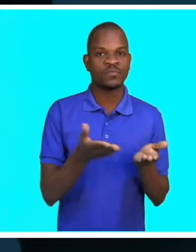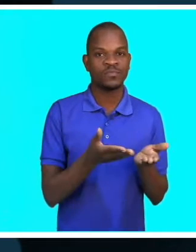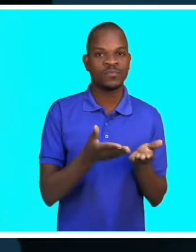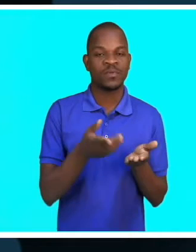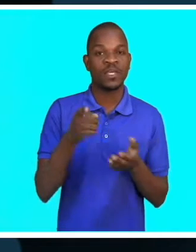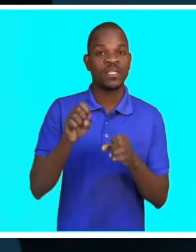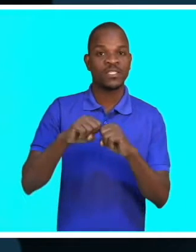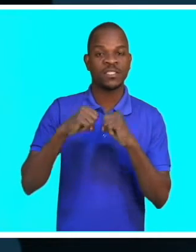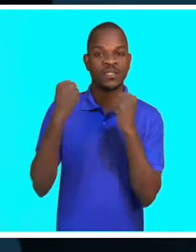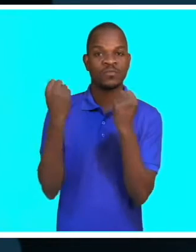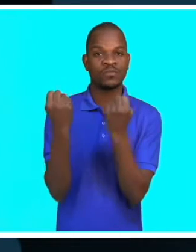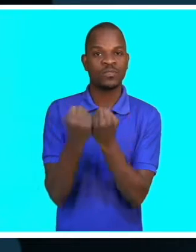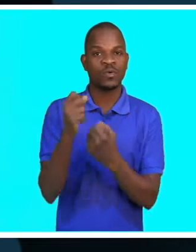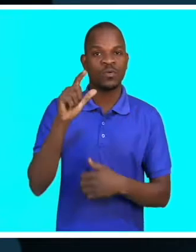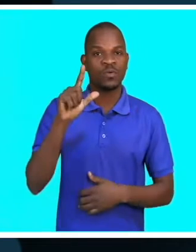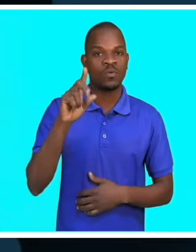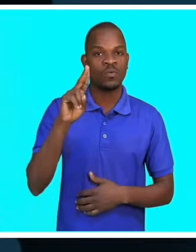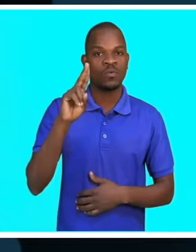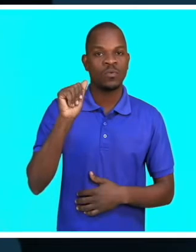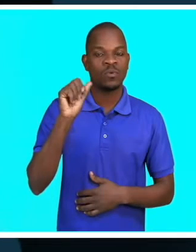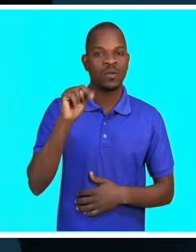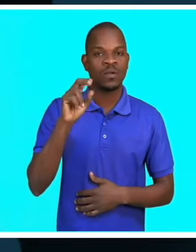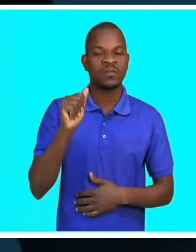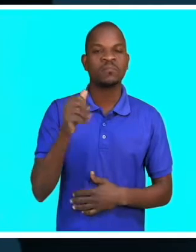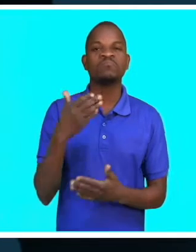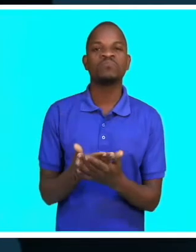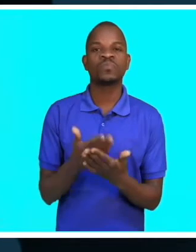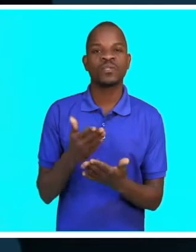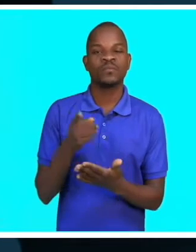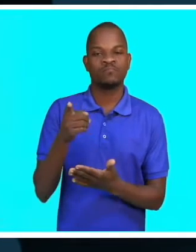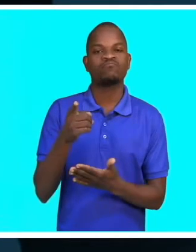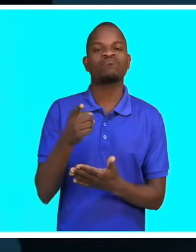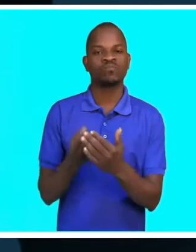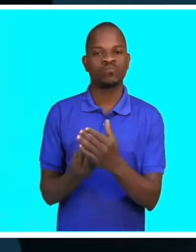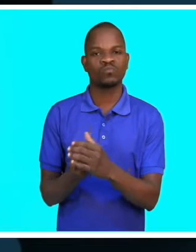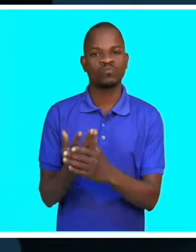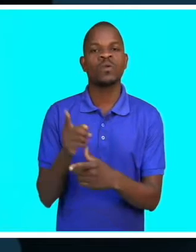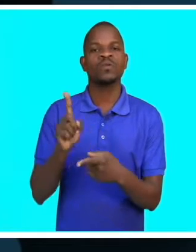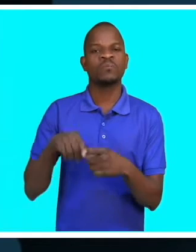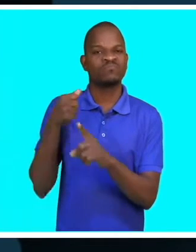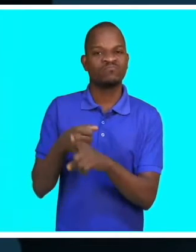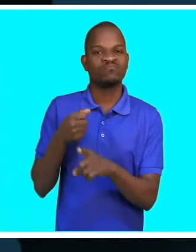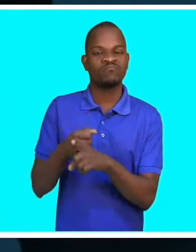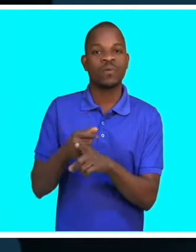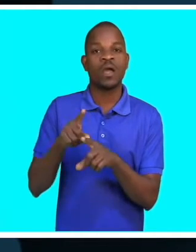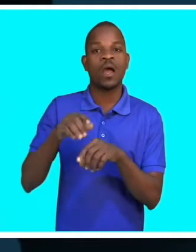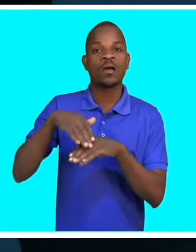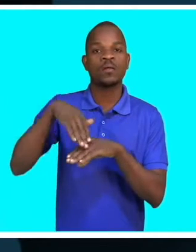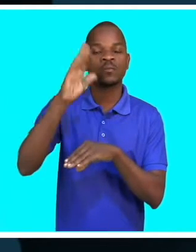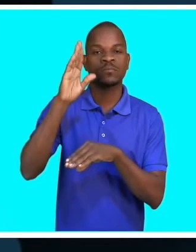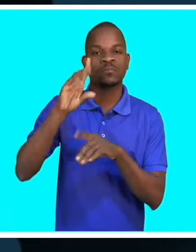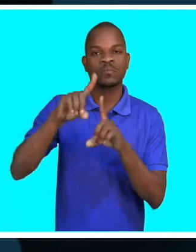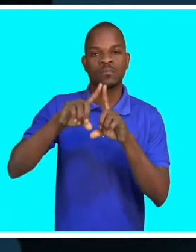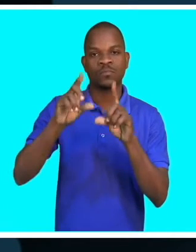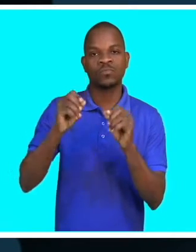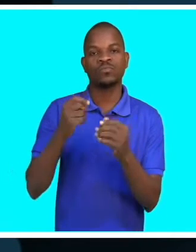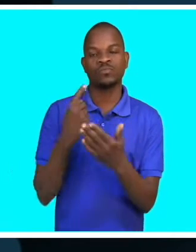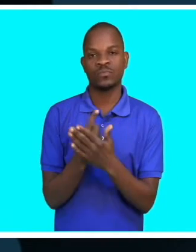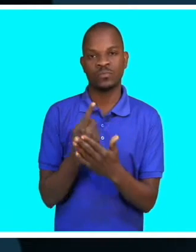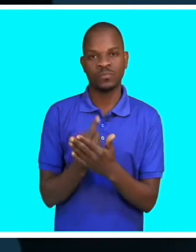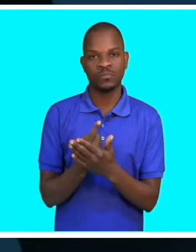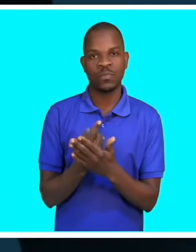convidar esta cooperativa é pelo facto dela insistir e estar a lutar por uma causa nobre, que é a